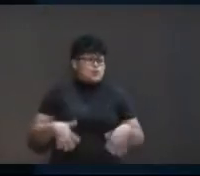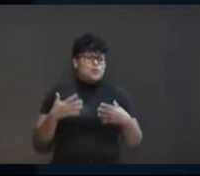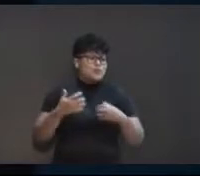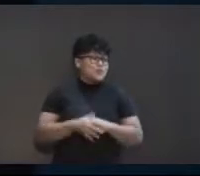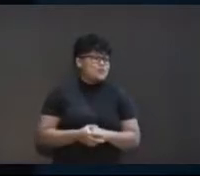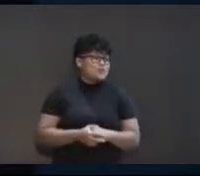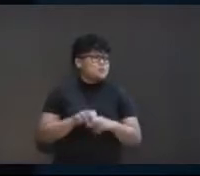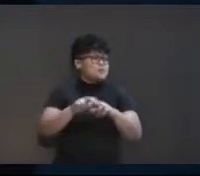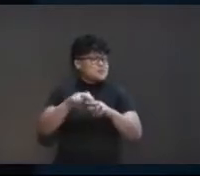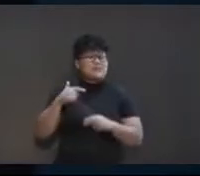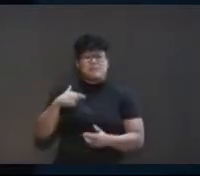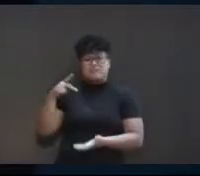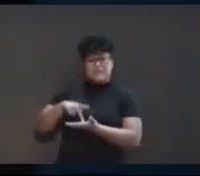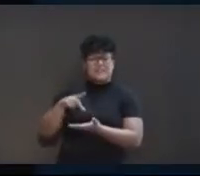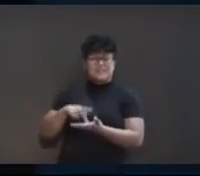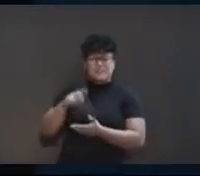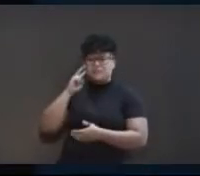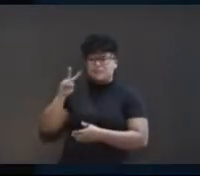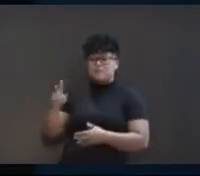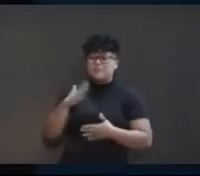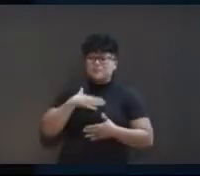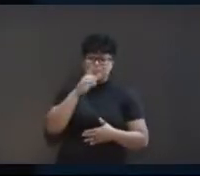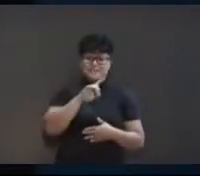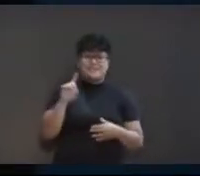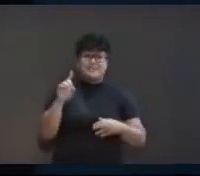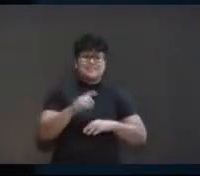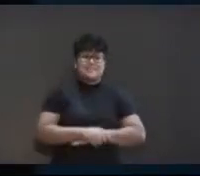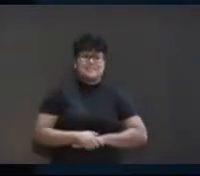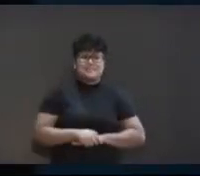E aí é